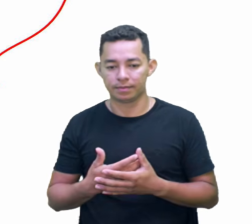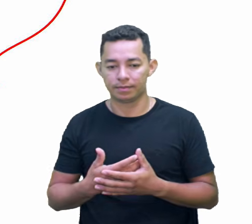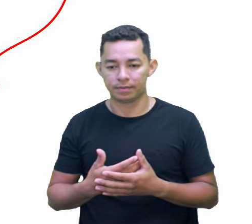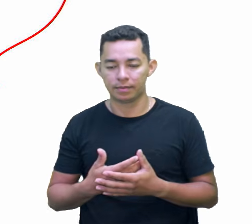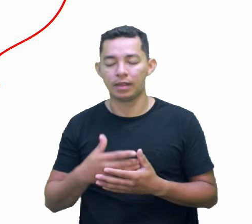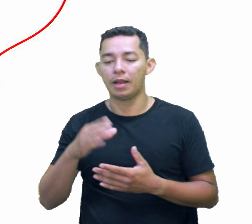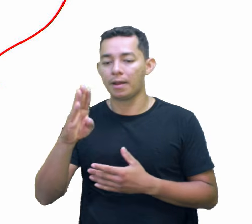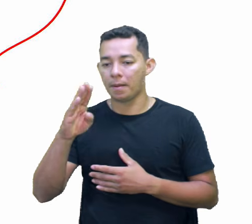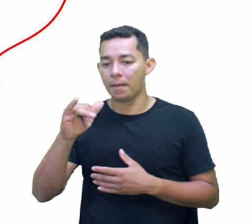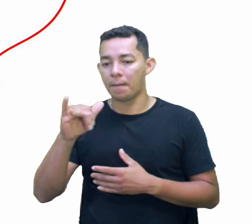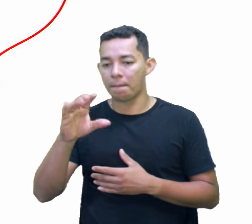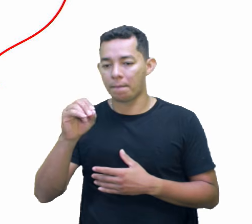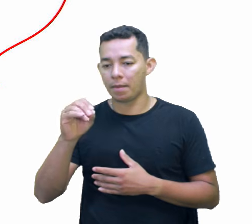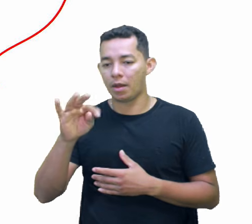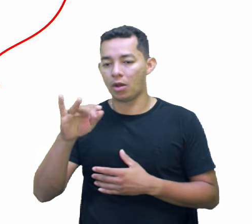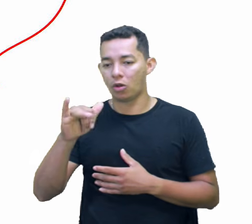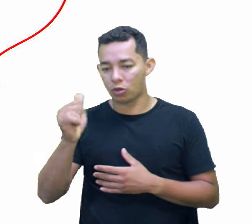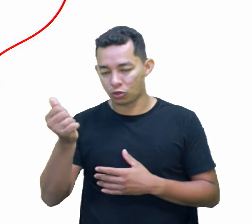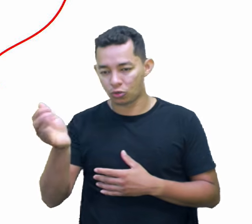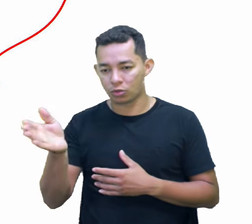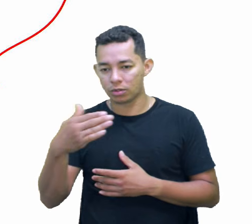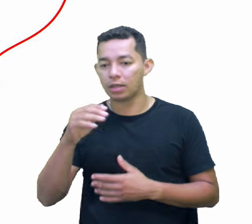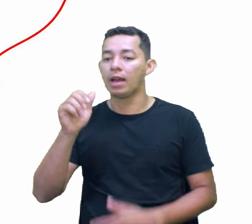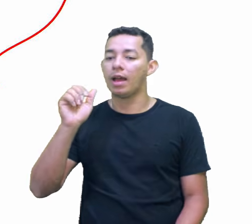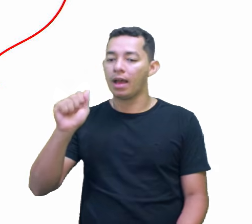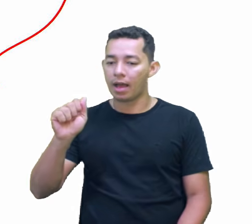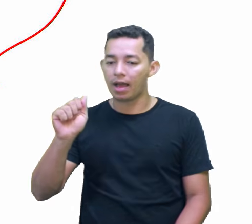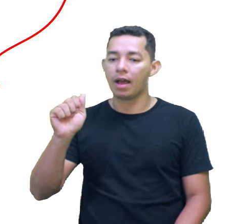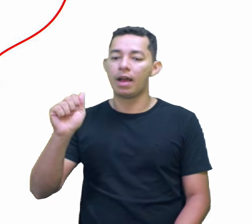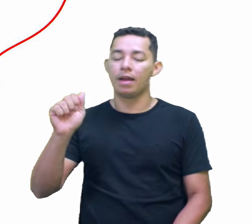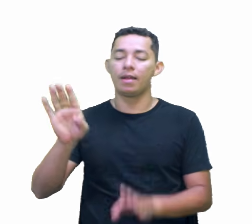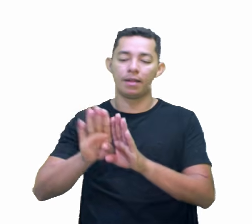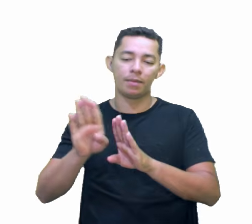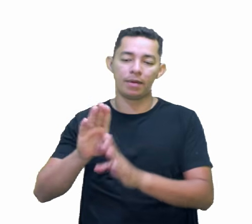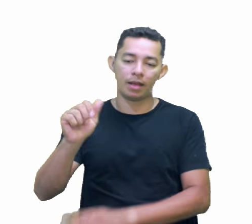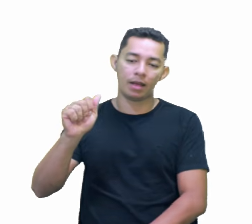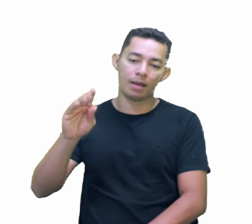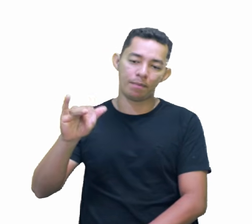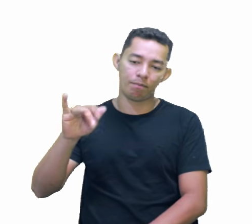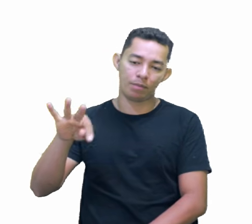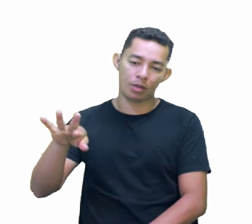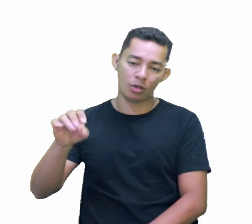fatores bióticos e os fatores abióticos.